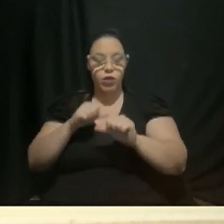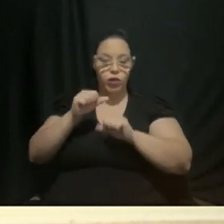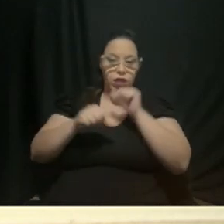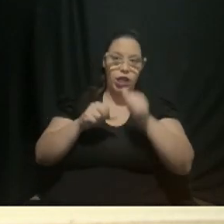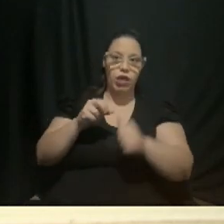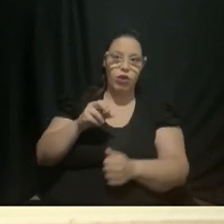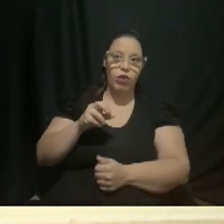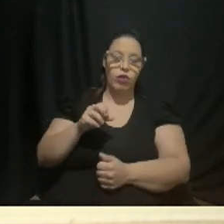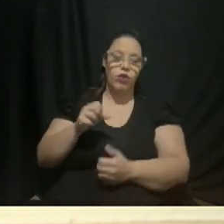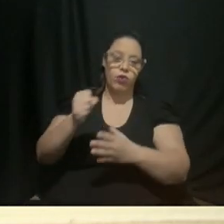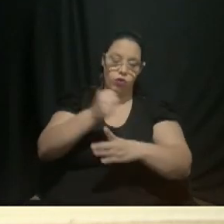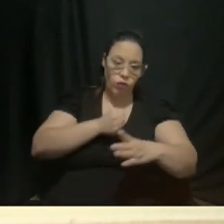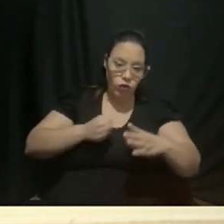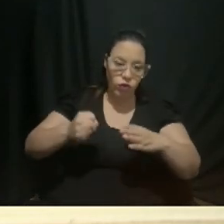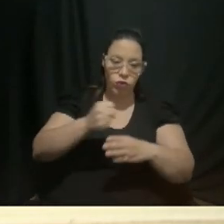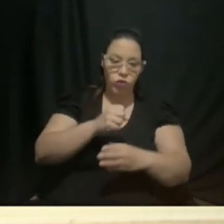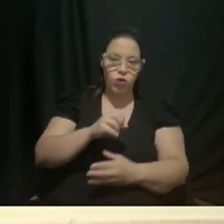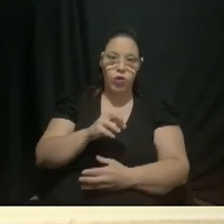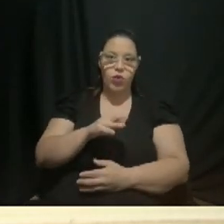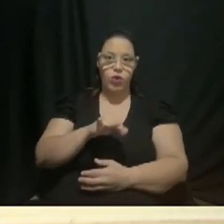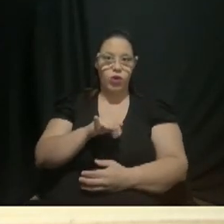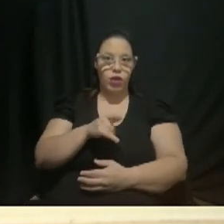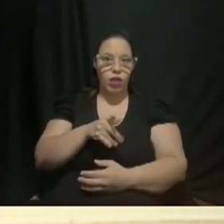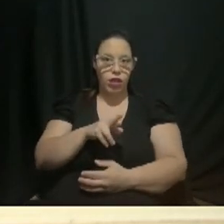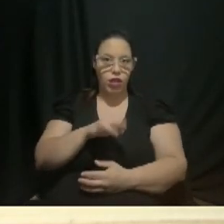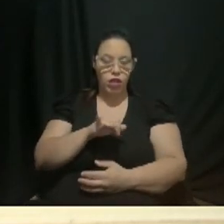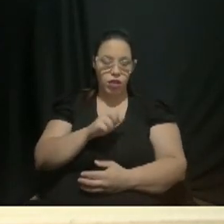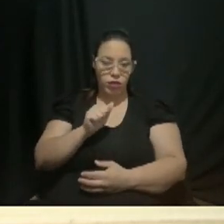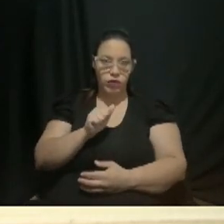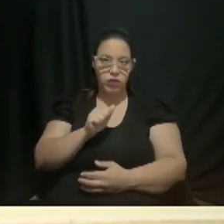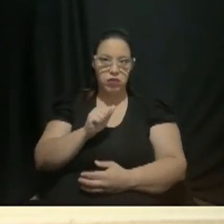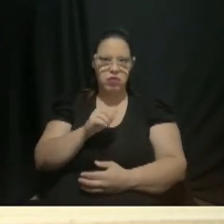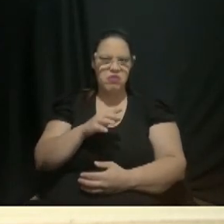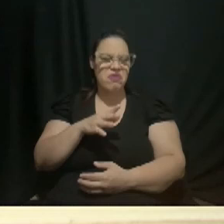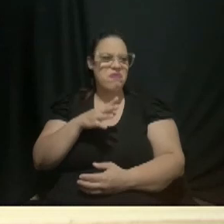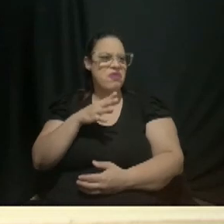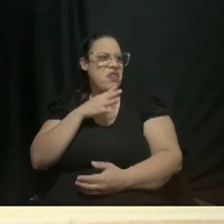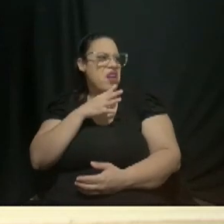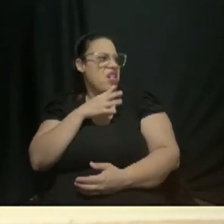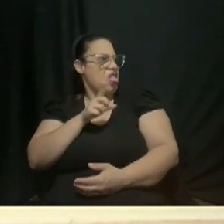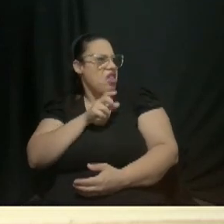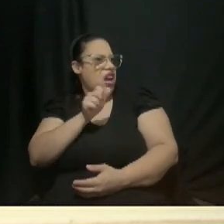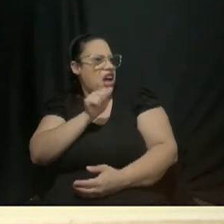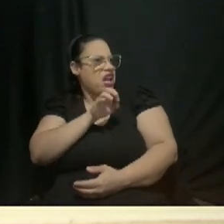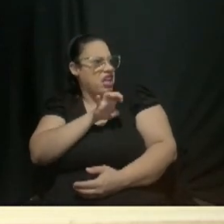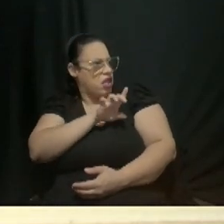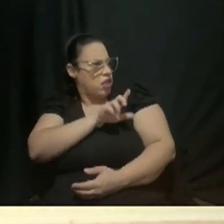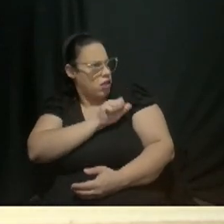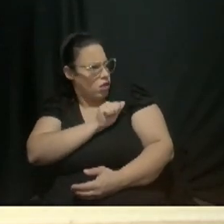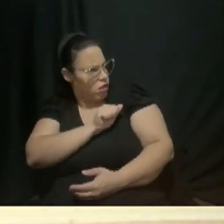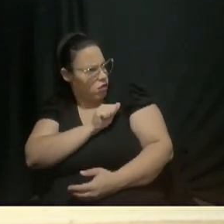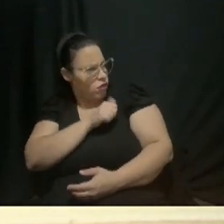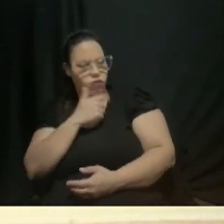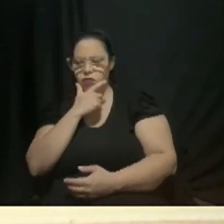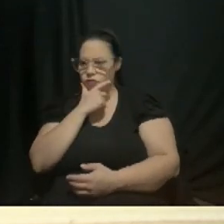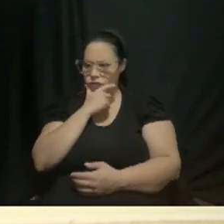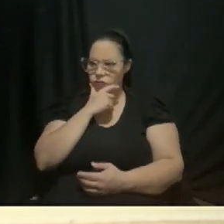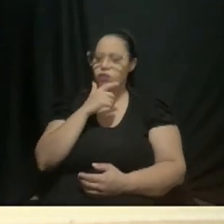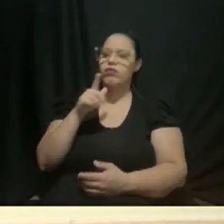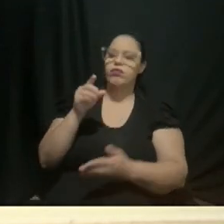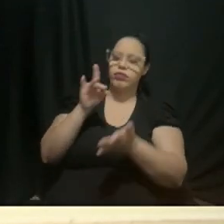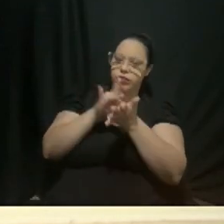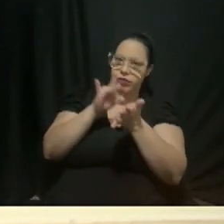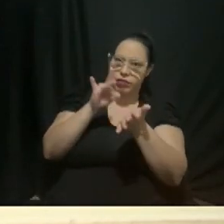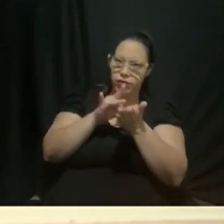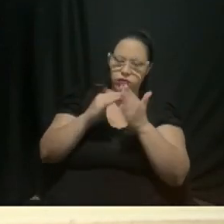que era uma folha, né? Quem não conhecia nem uma selga. Isso. Né? Tem gente que não conhece mesmo, né? É verdade. Então, assim, né? Eu fui crescendo, evoluindo,